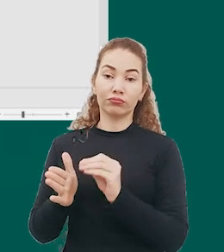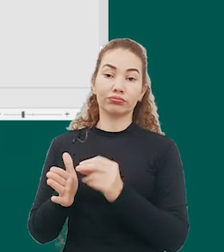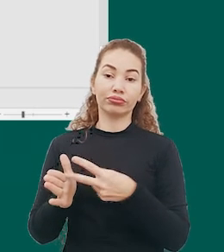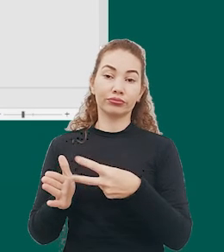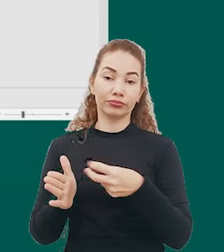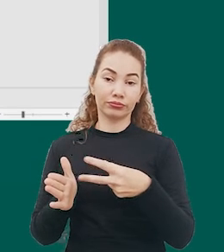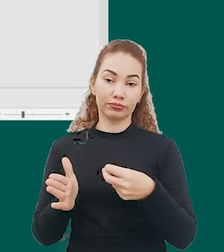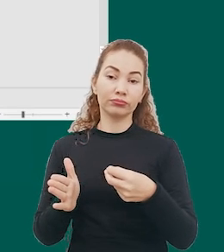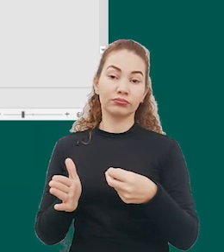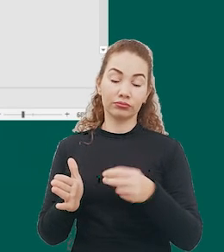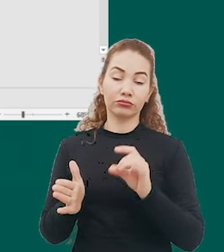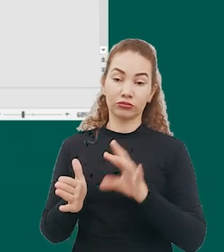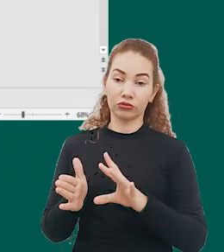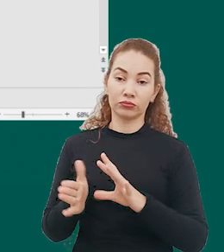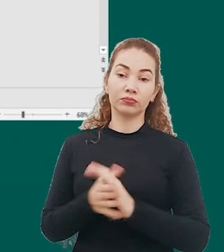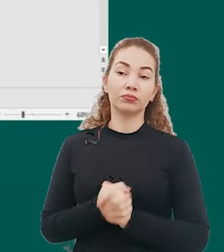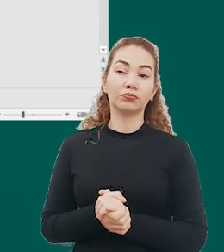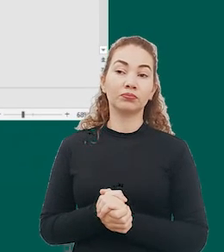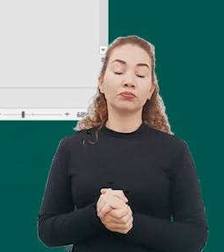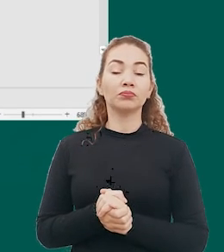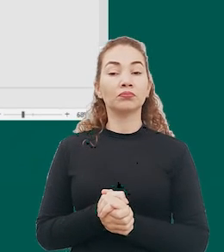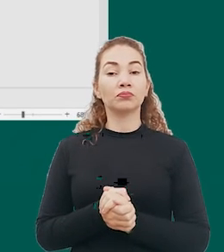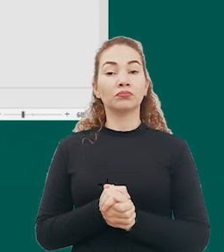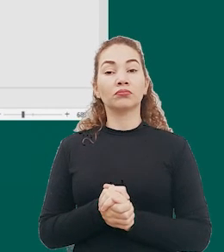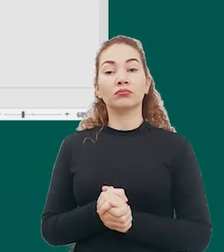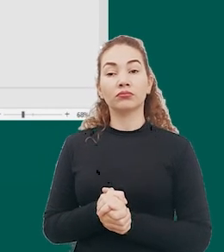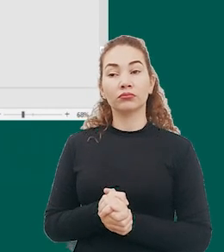coluna de 2020, certo?